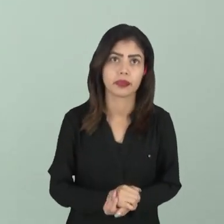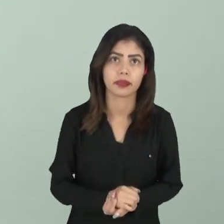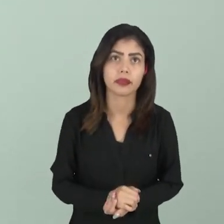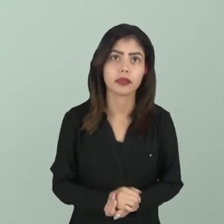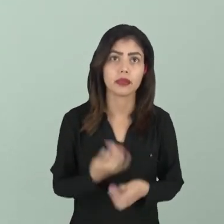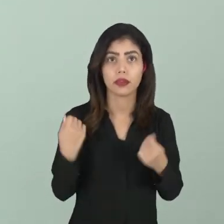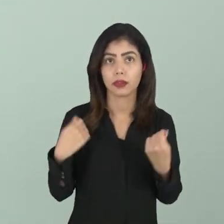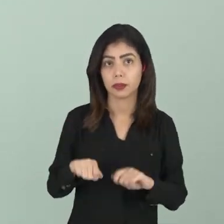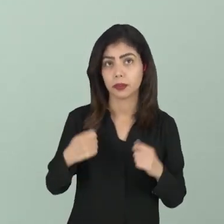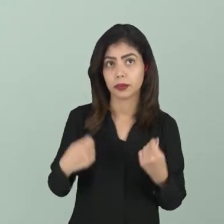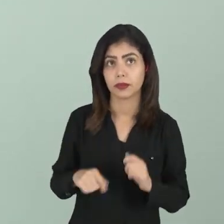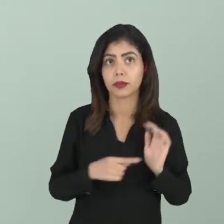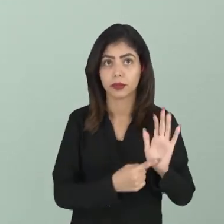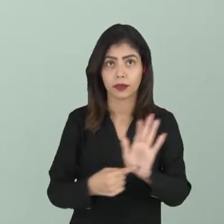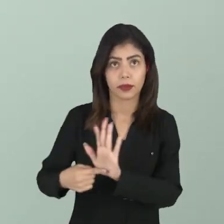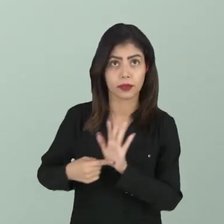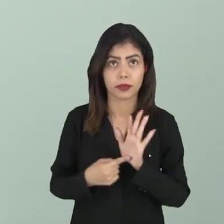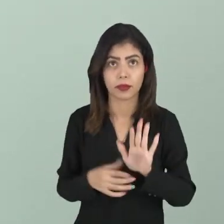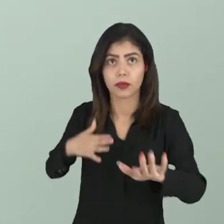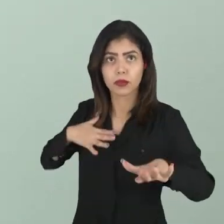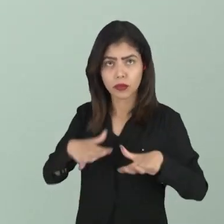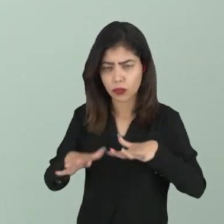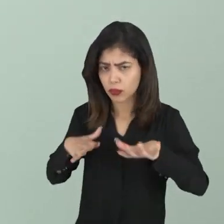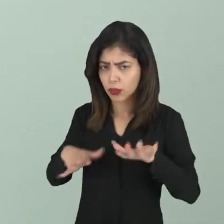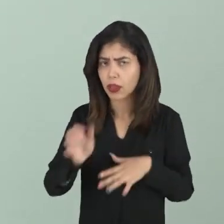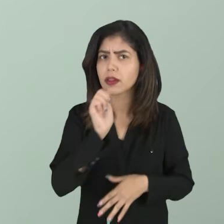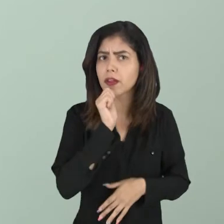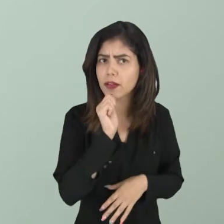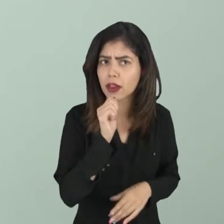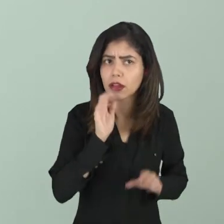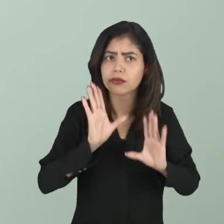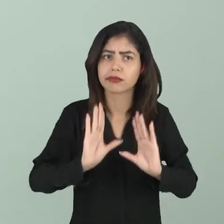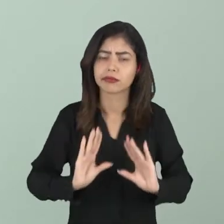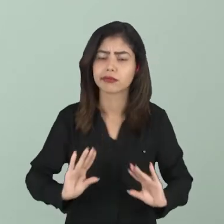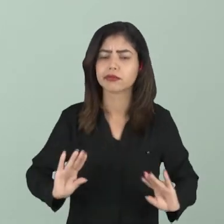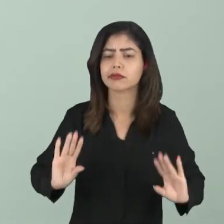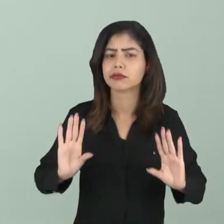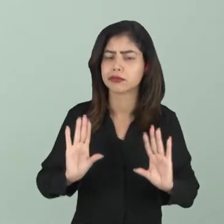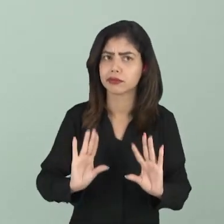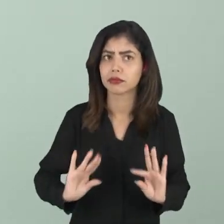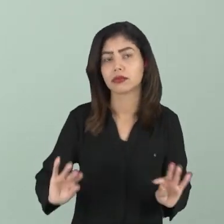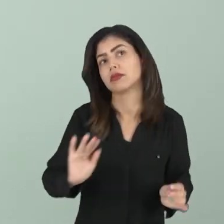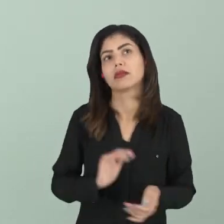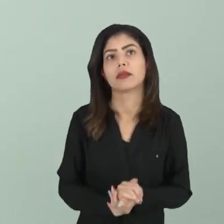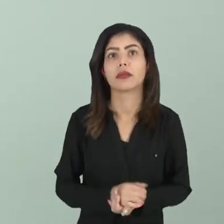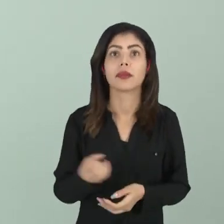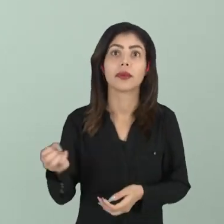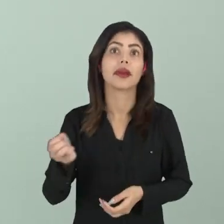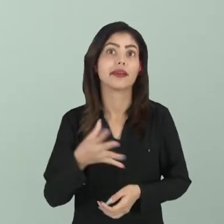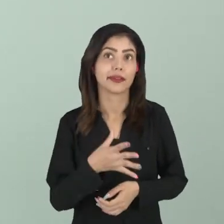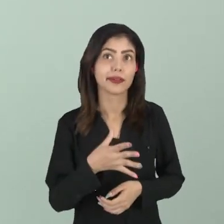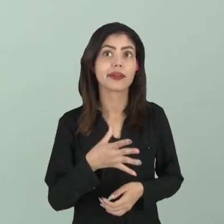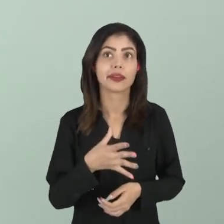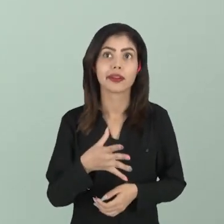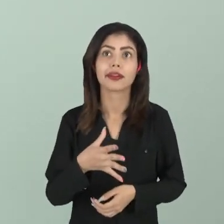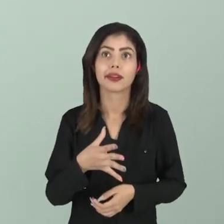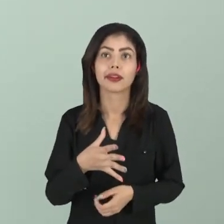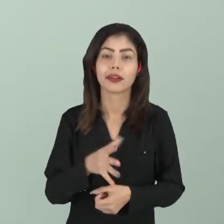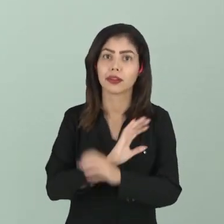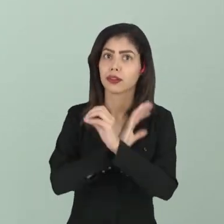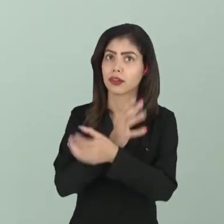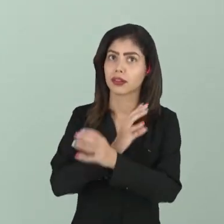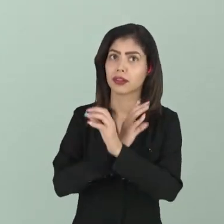fotografias, elas precisam representar os movimentos ainda que levemente. Então, a Noiva Cadáver tinha vários